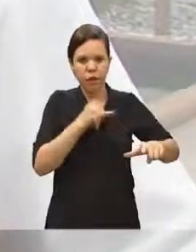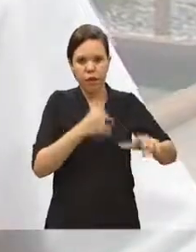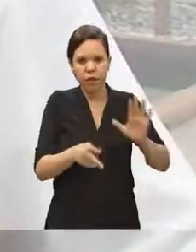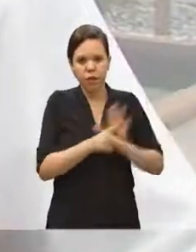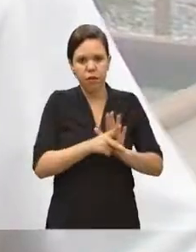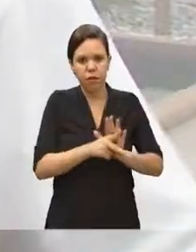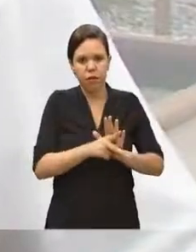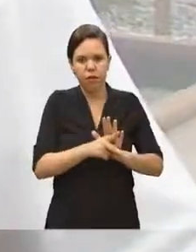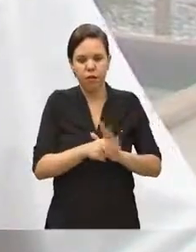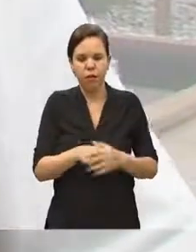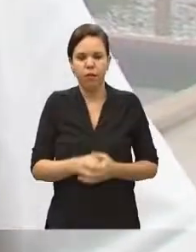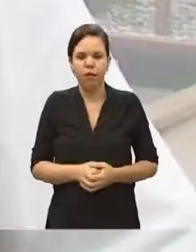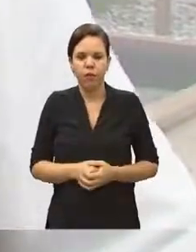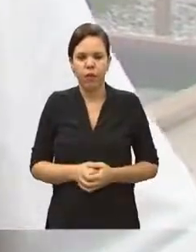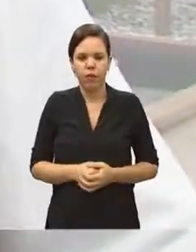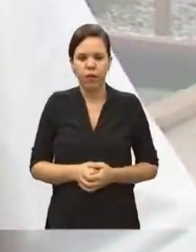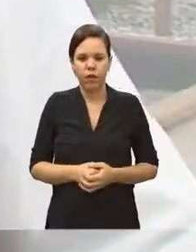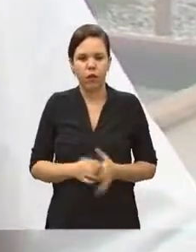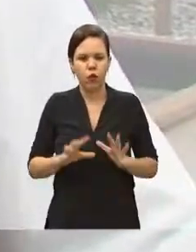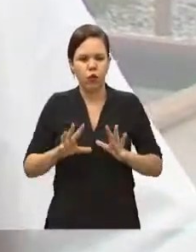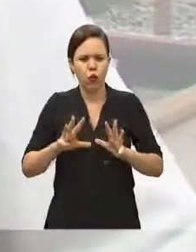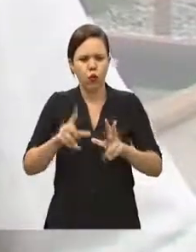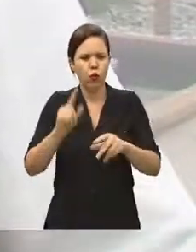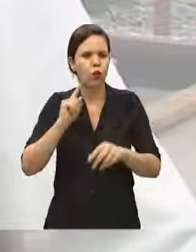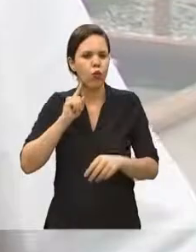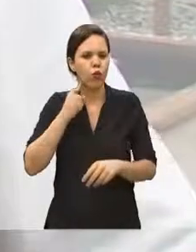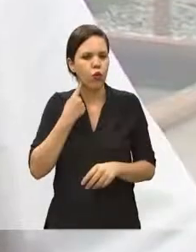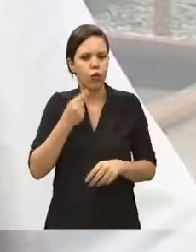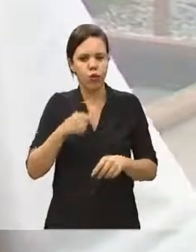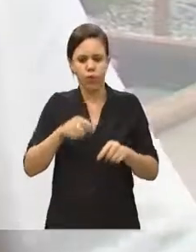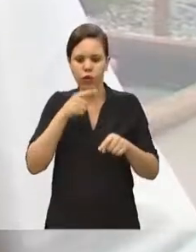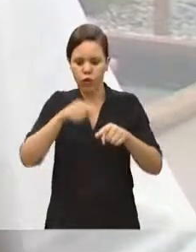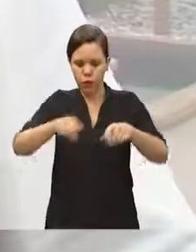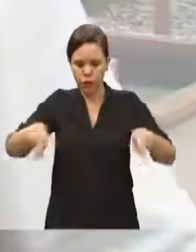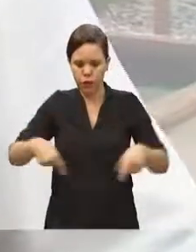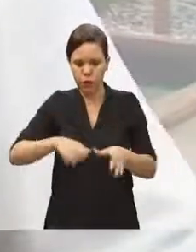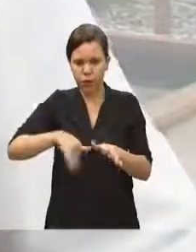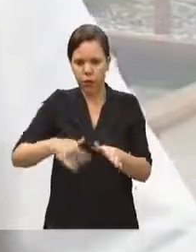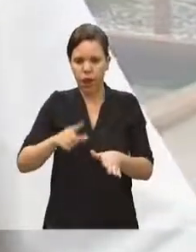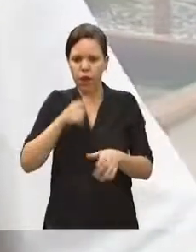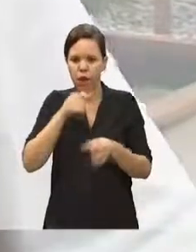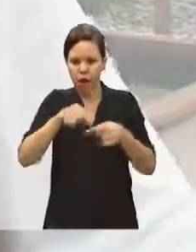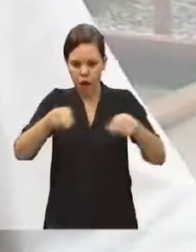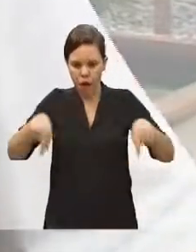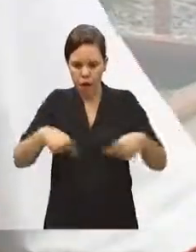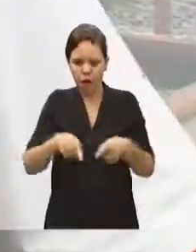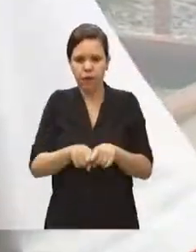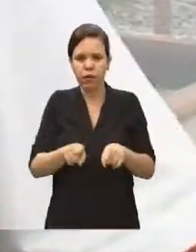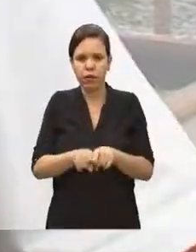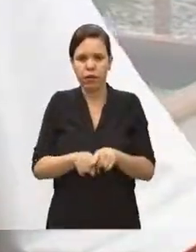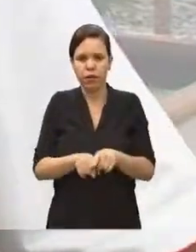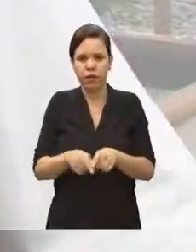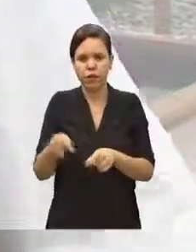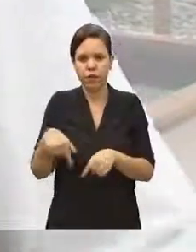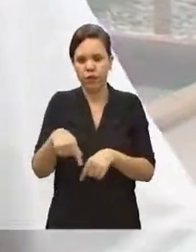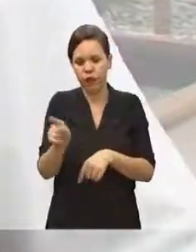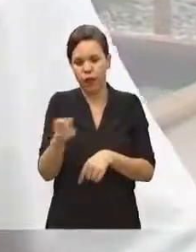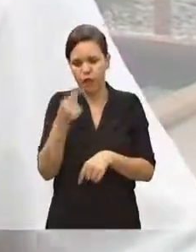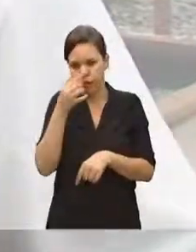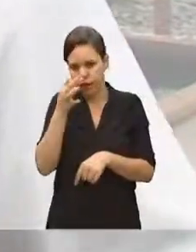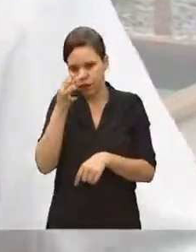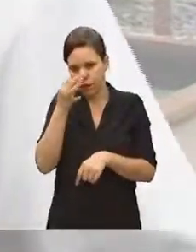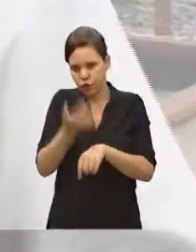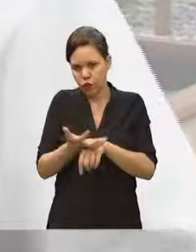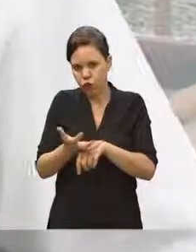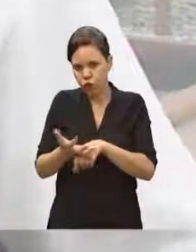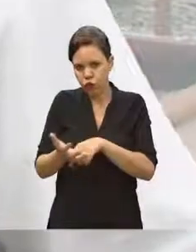energia fotovoltaica. Toda a sujeira da piscina e do lago, que é uma sujeira ótima, vai para o jardim como irrigação